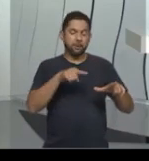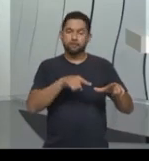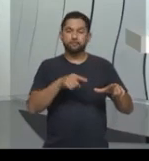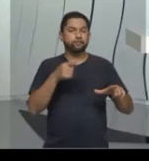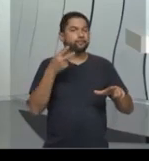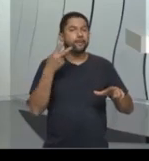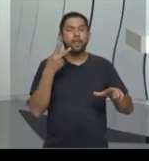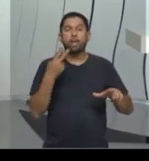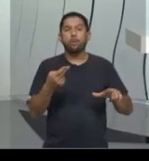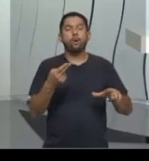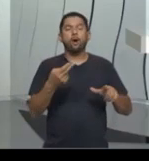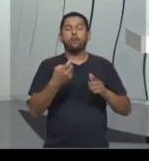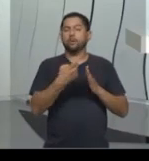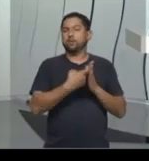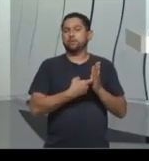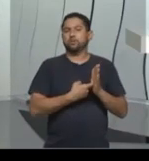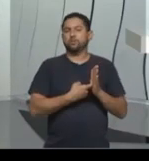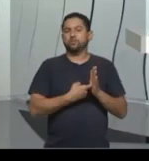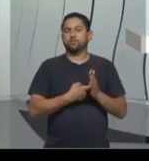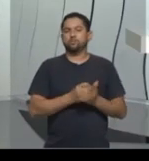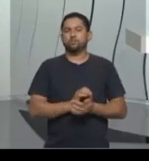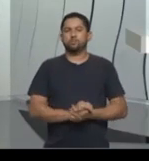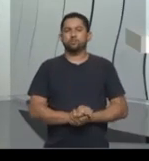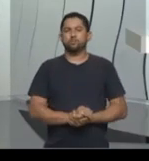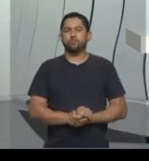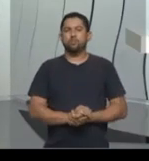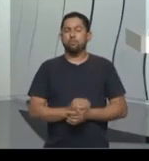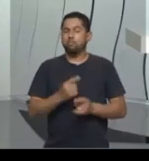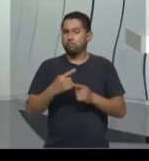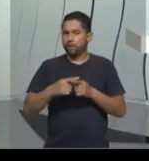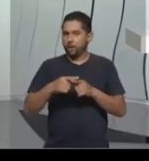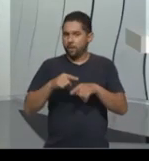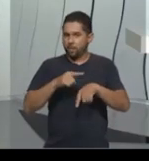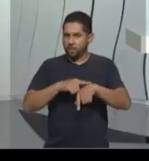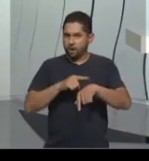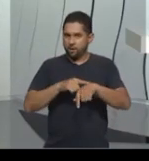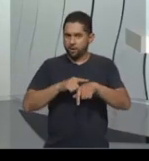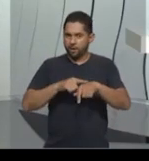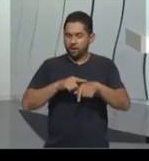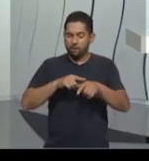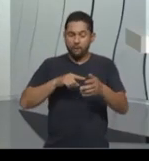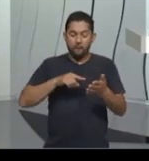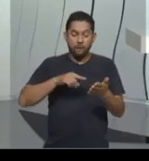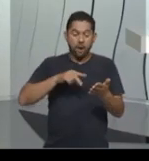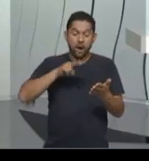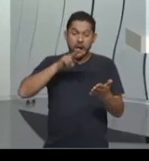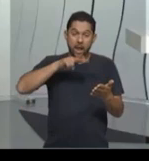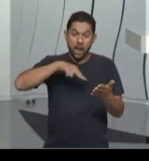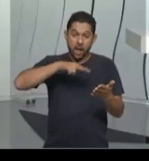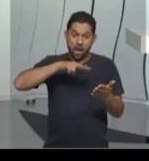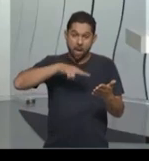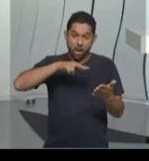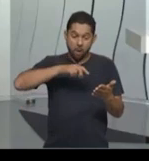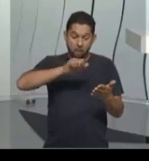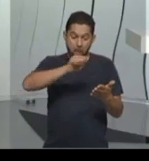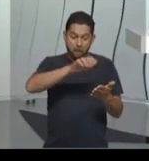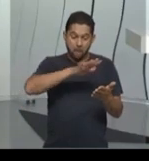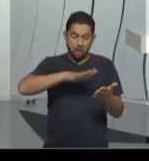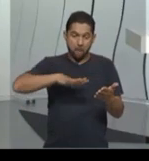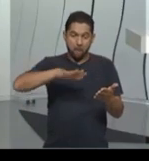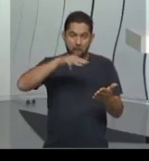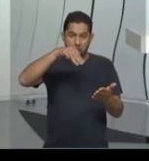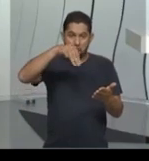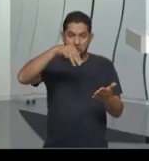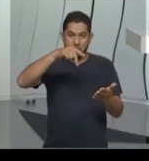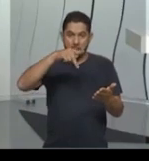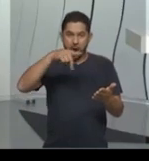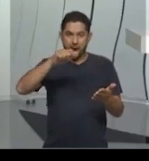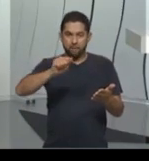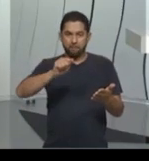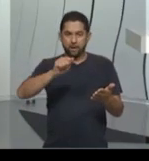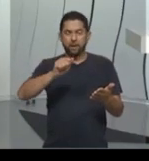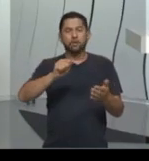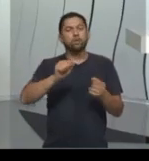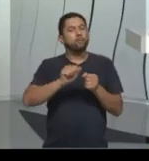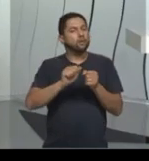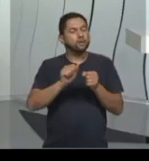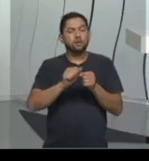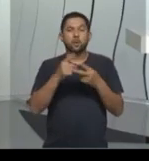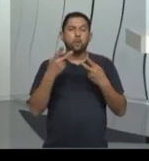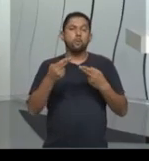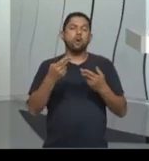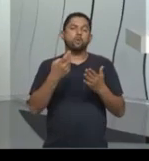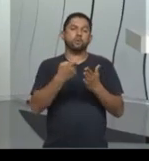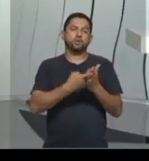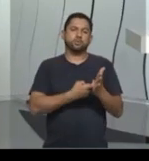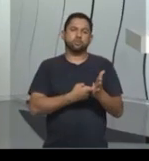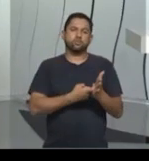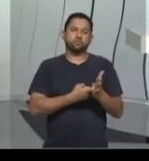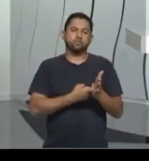um texto. Porque quando você faz uma leitura daquele mapa, você vai interpretar aquele mapa. Então, acaba sendo um